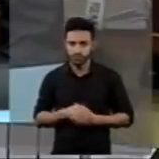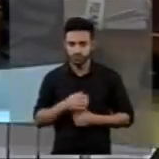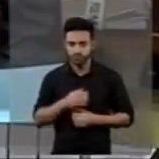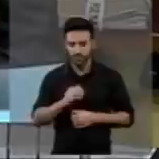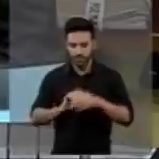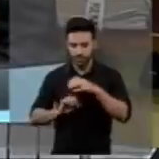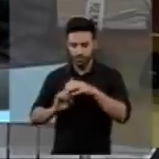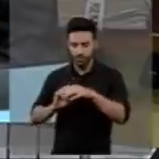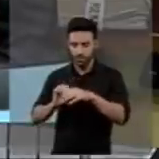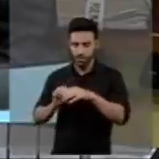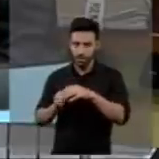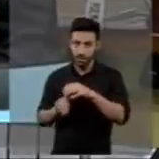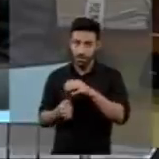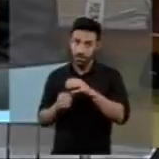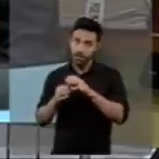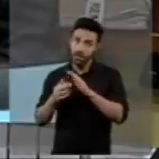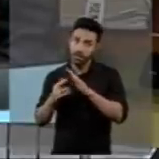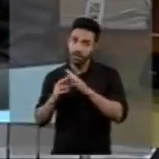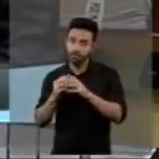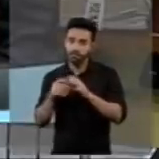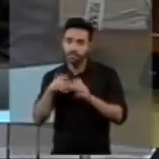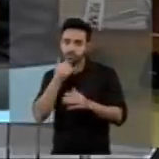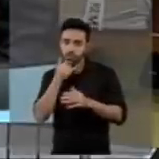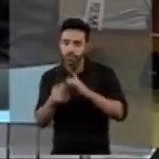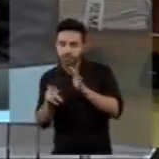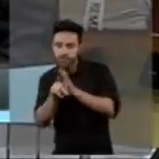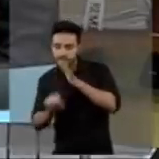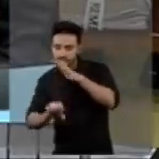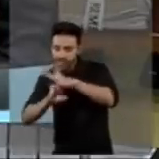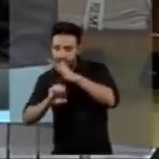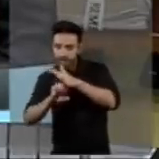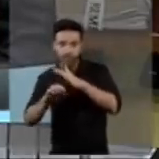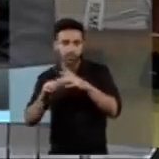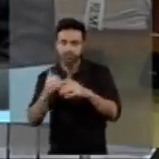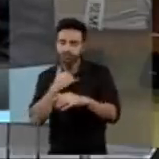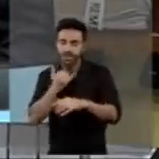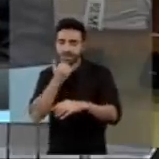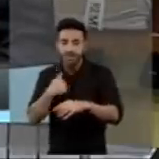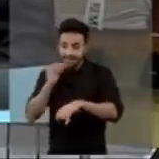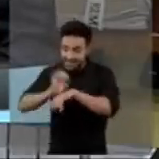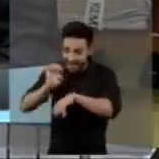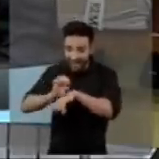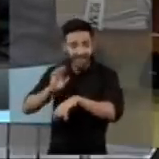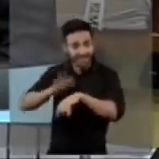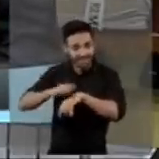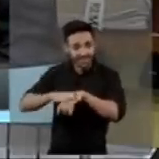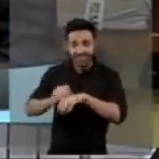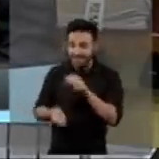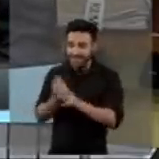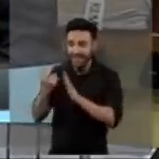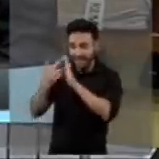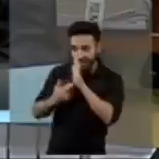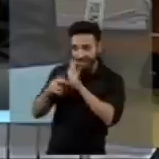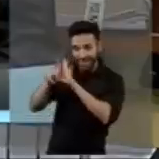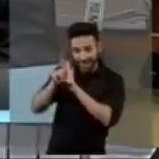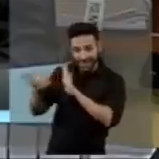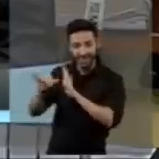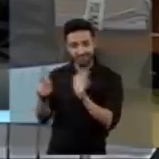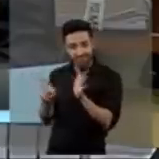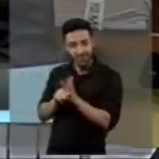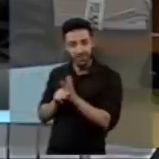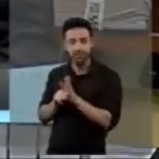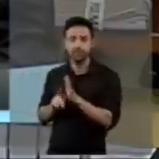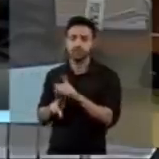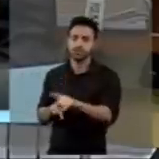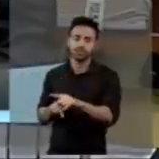autolimitação normativa que o próprio Estado se impôs, embora seja lhe reconhecida a competência na matéria,